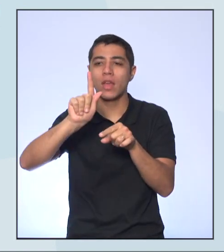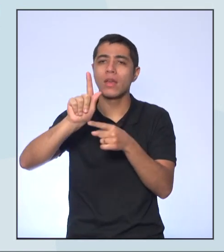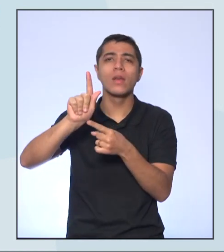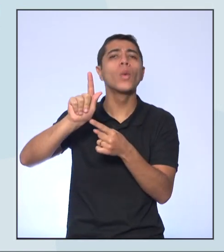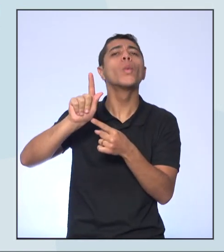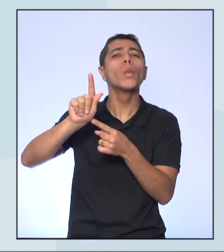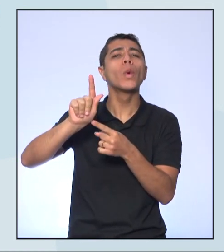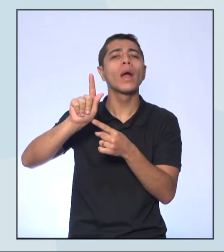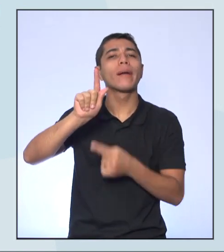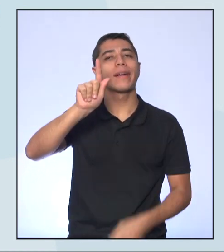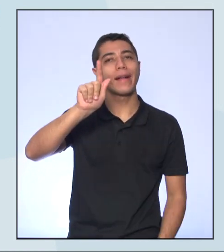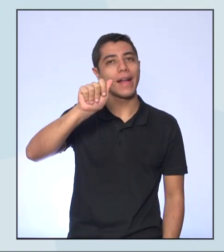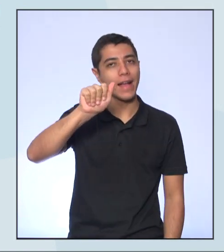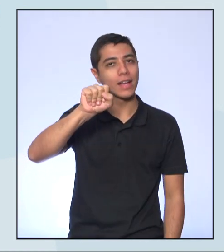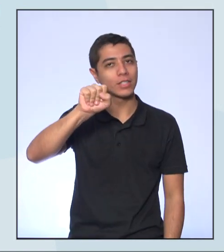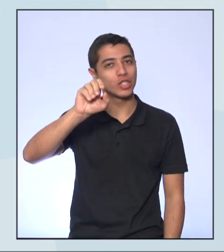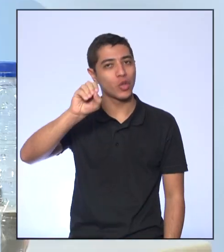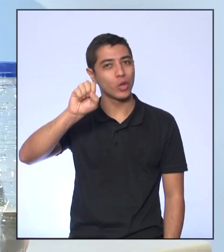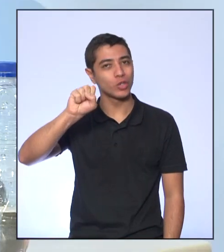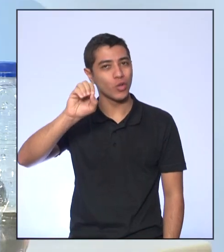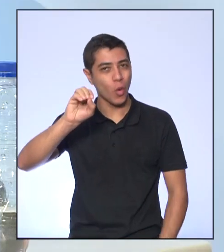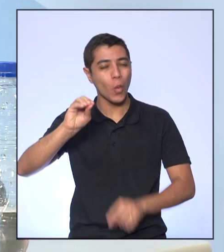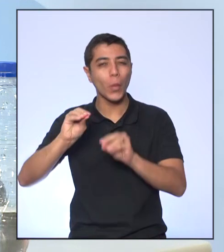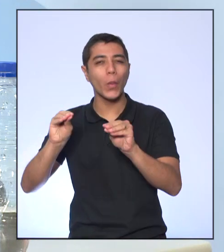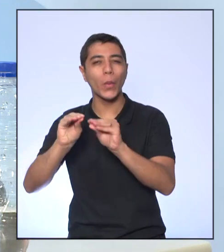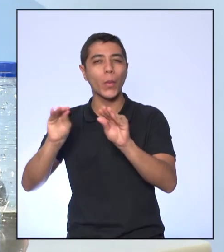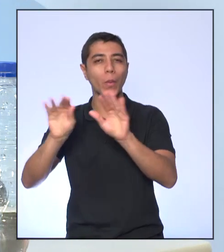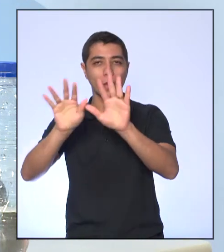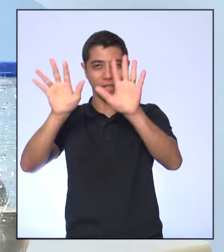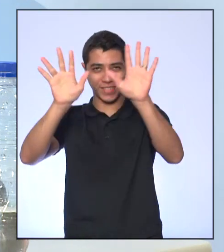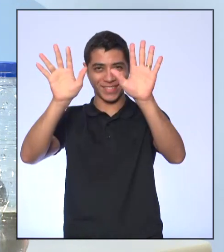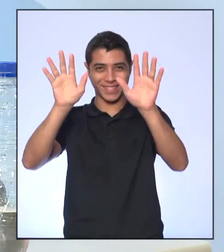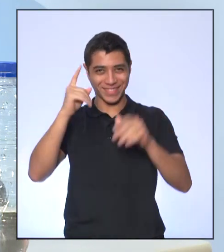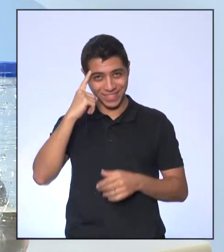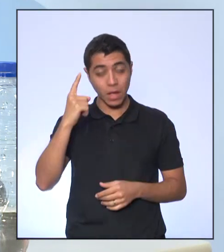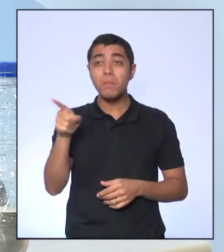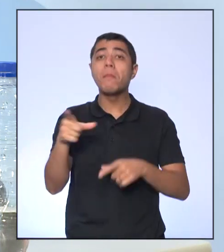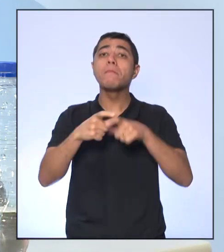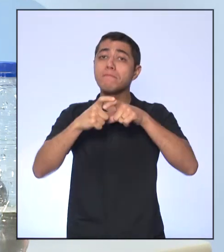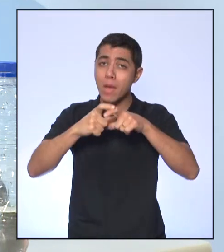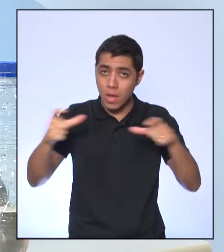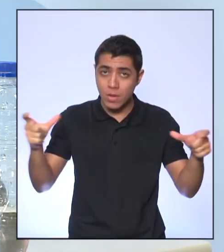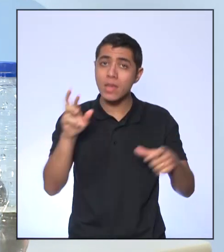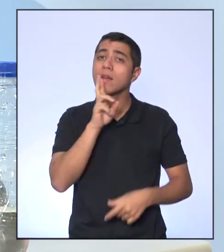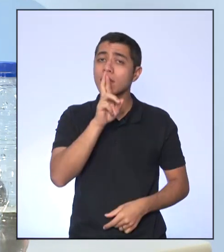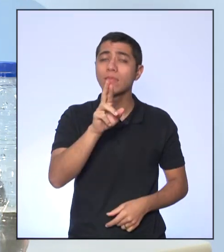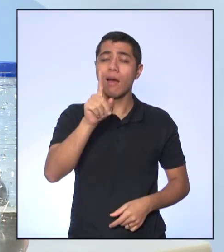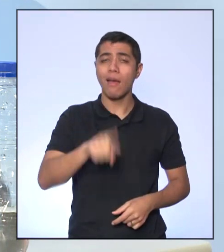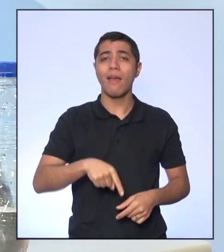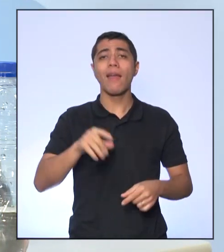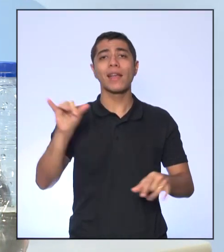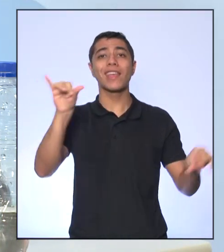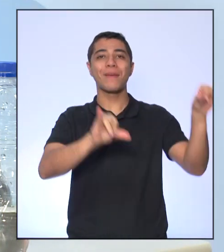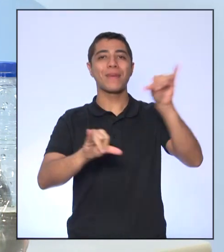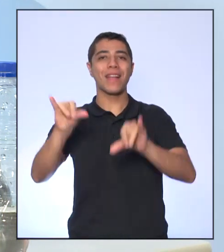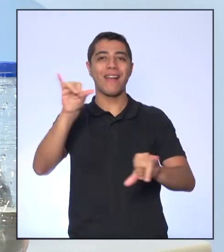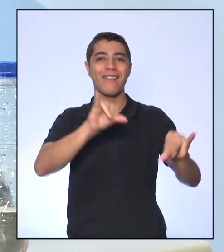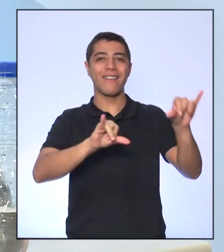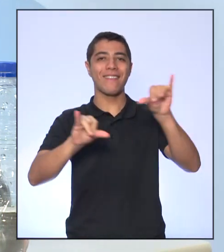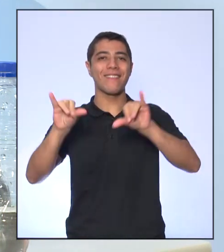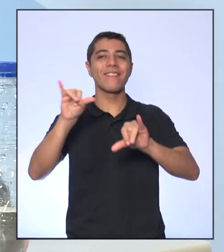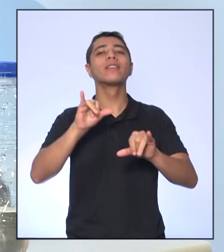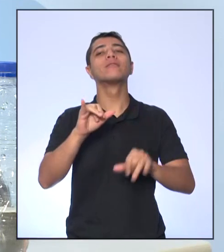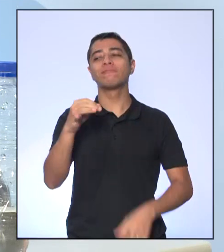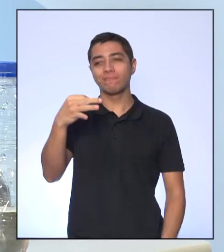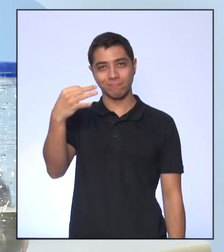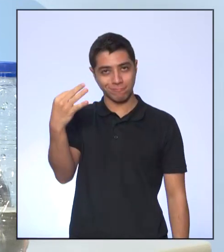como a maioria falou, um fenômeno químico. Olha como é fácil observar quando a gente escreve na equação química. Se eu olhar lá,